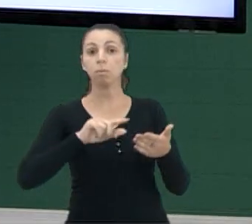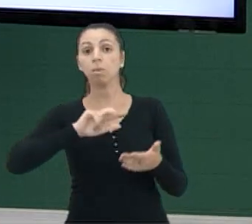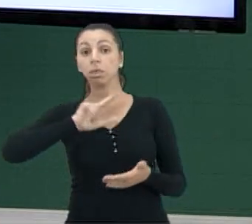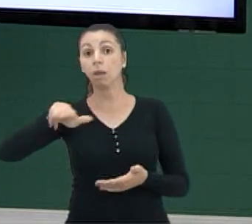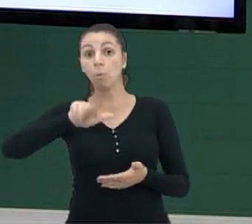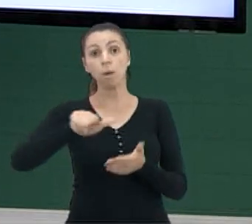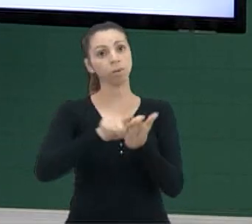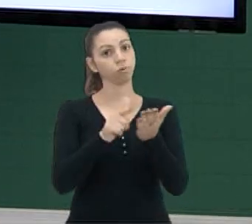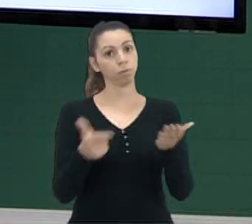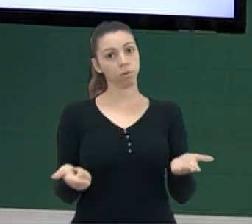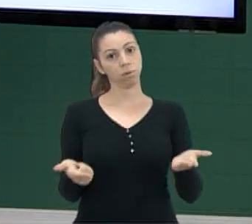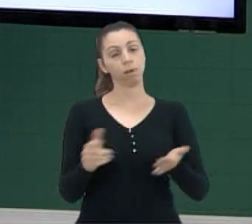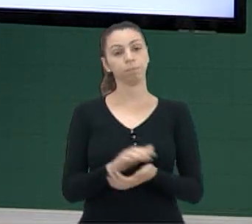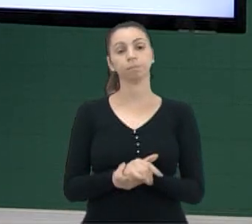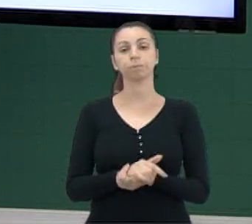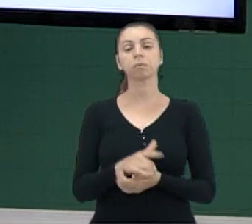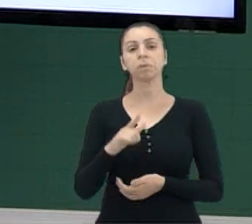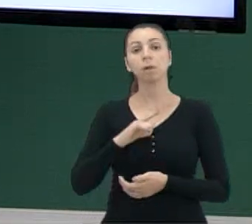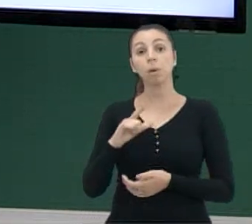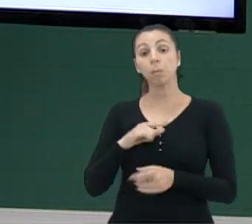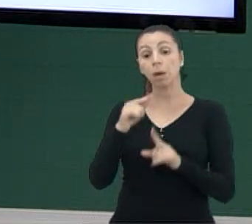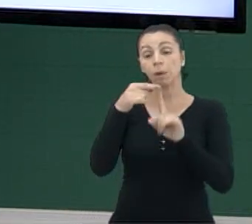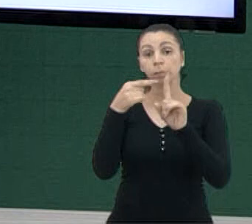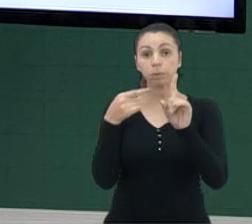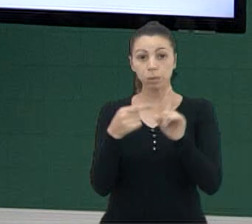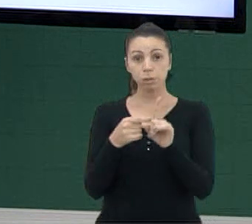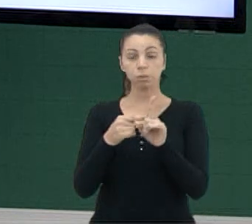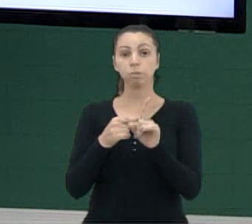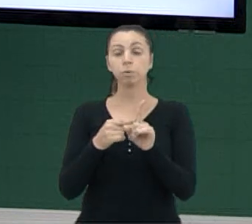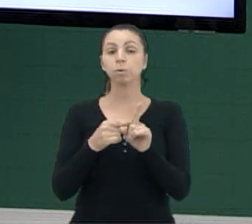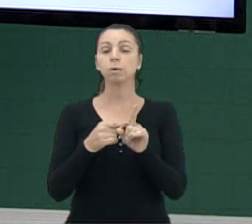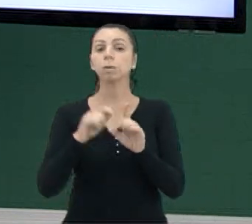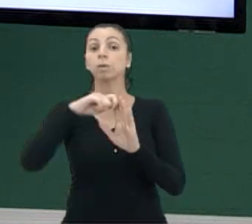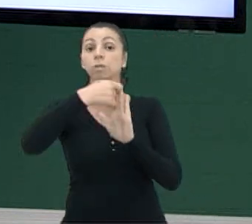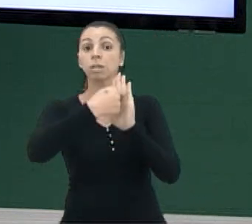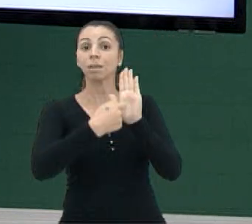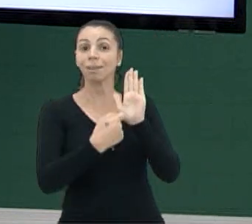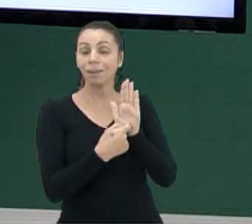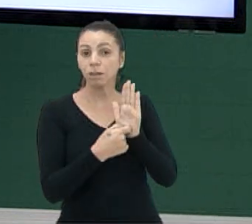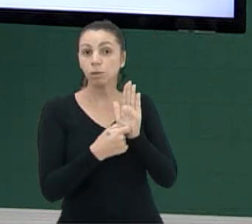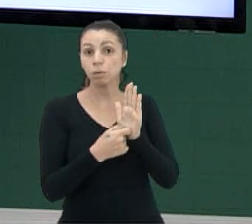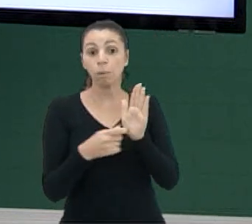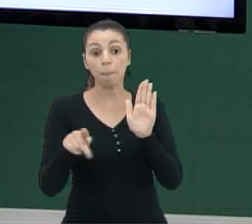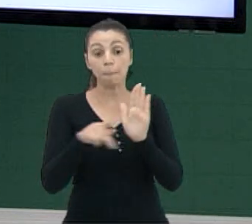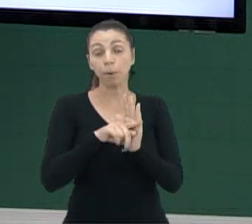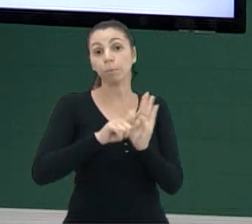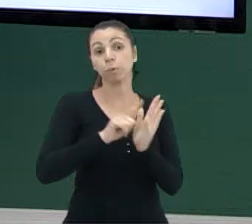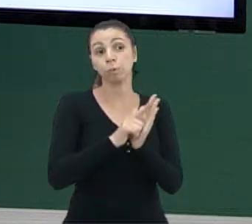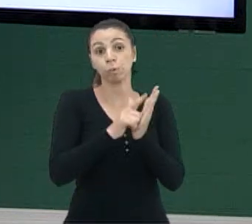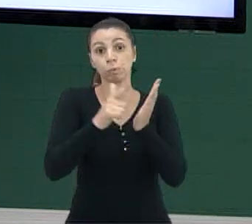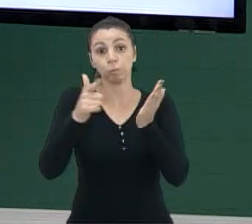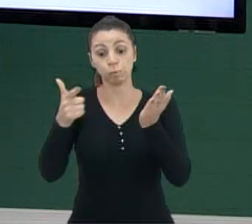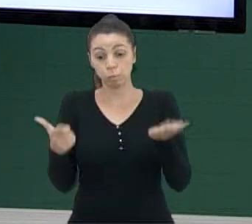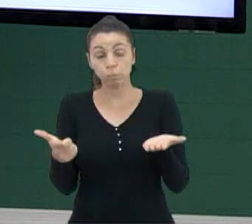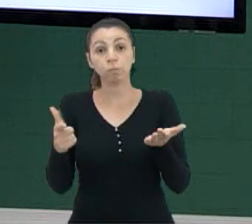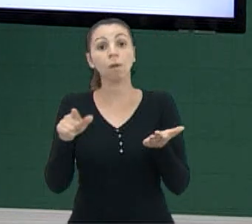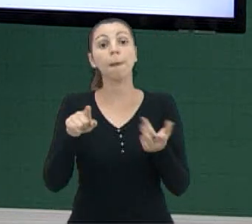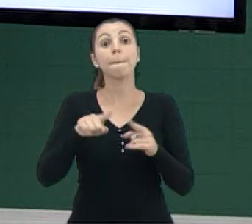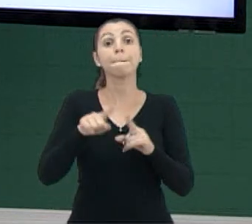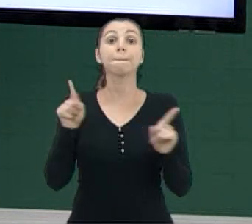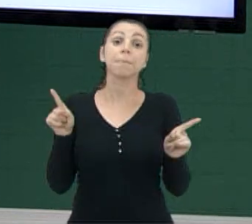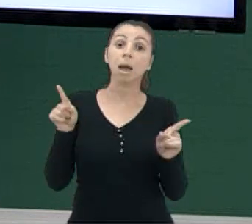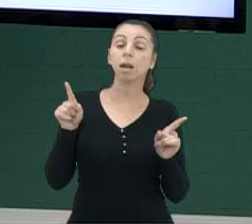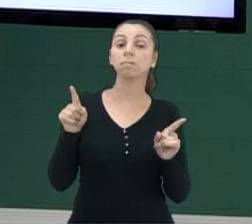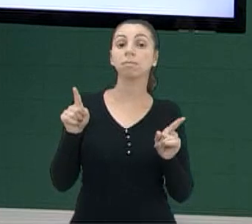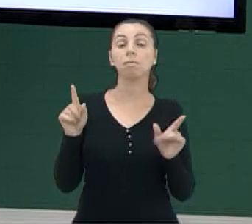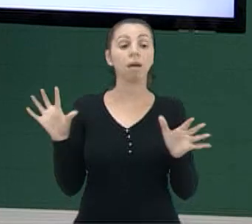texto editorial é sim um tipo de texto jornalístico, mas esse nome jornalístico não significa necessariamente que ele